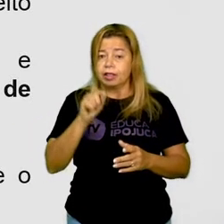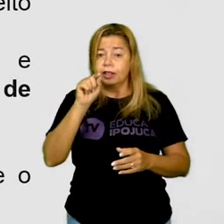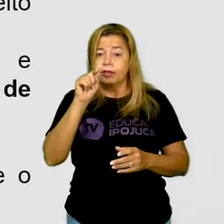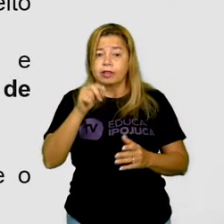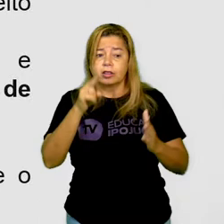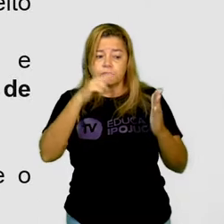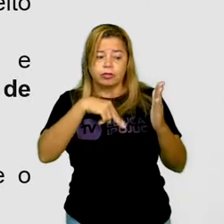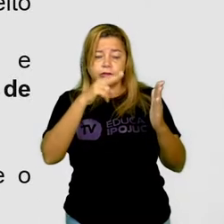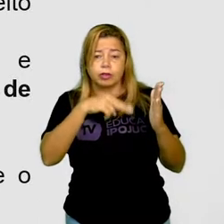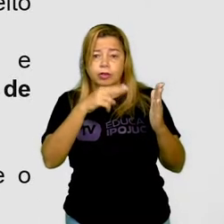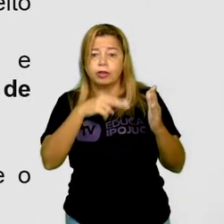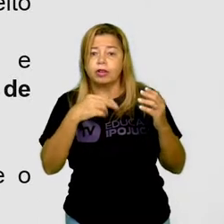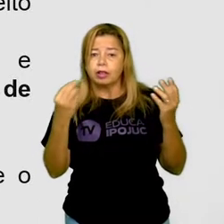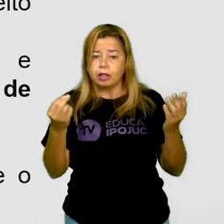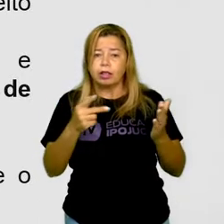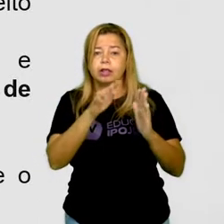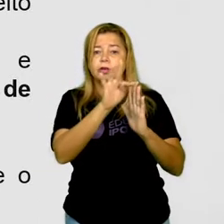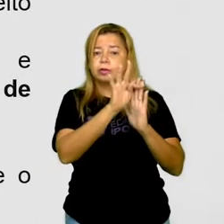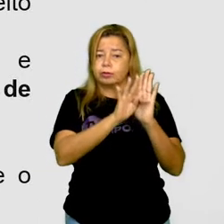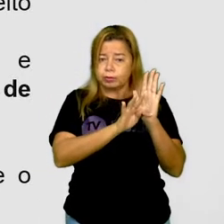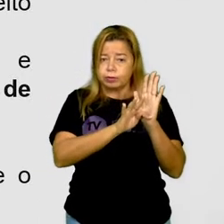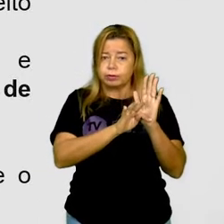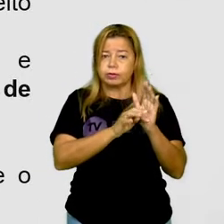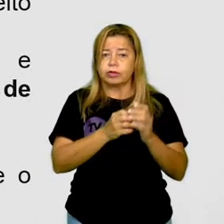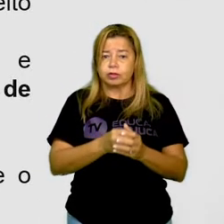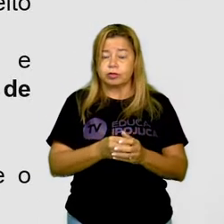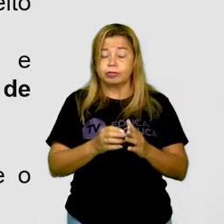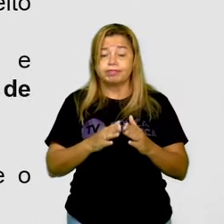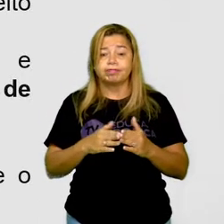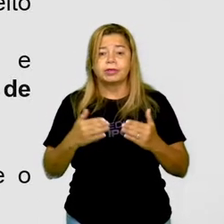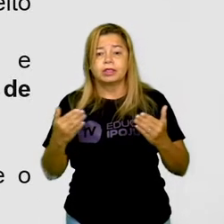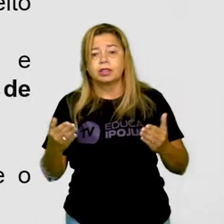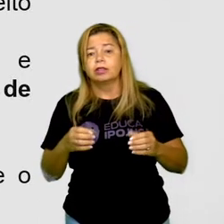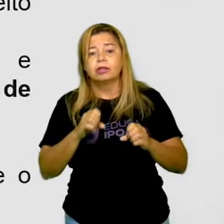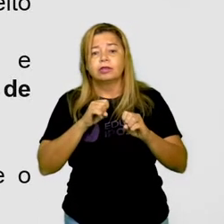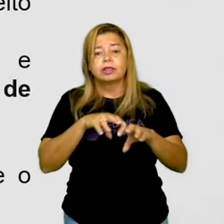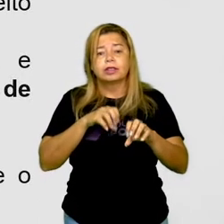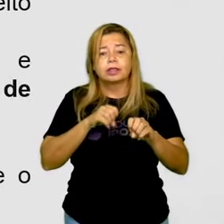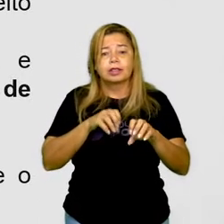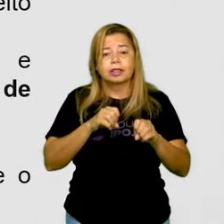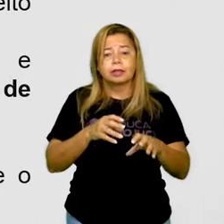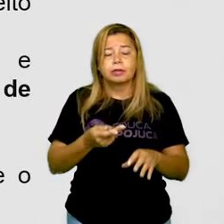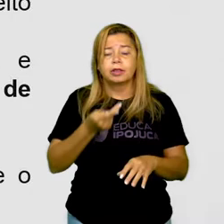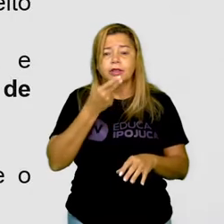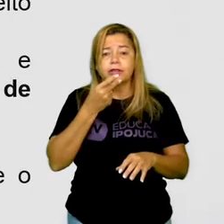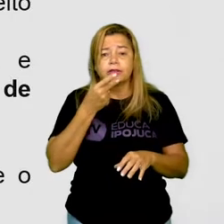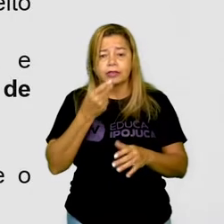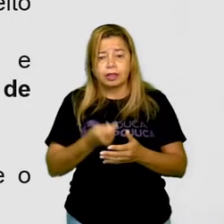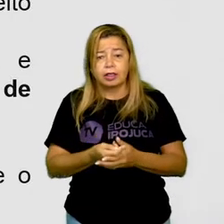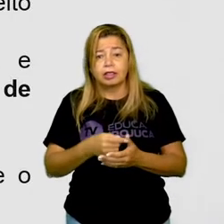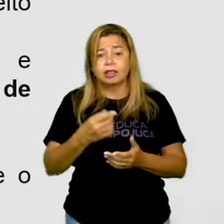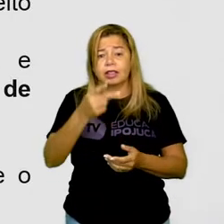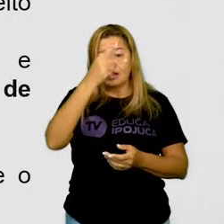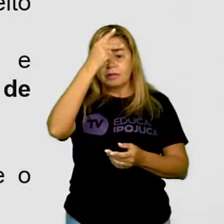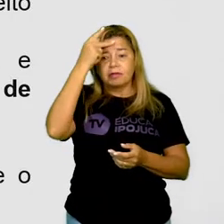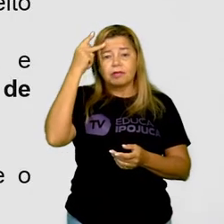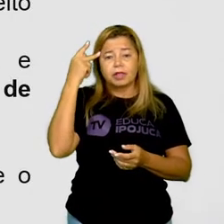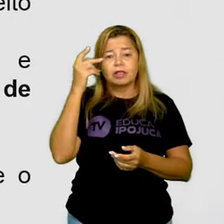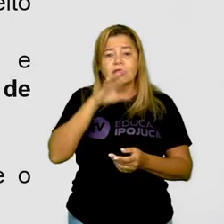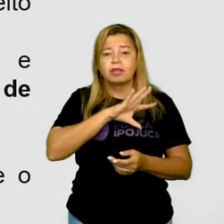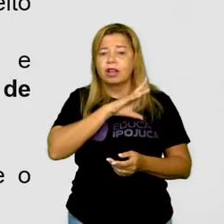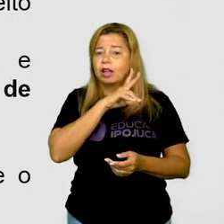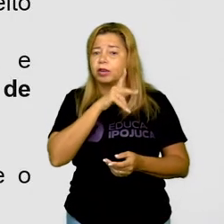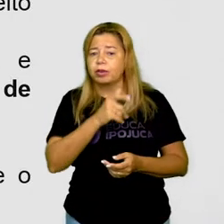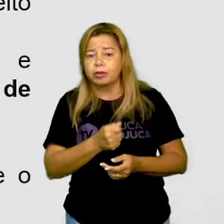e a moral diz o seguinte: do ponto de vista de um ingrato, não há boa ação que o favoreça, nem